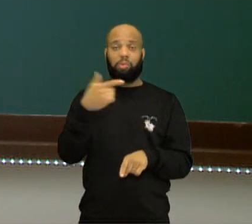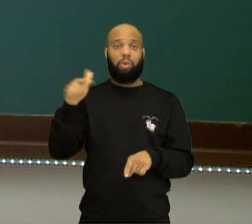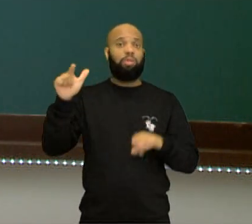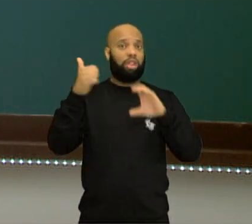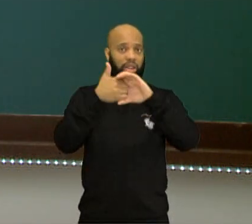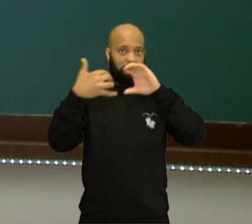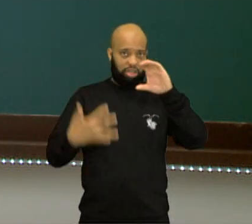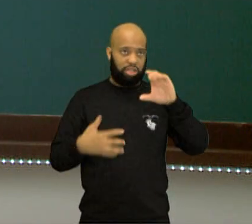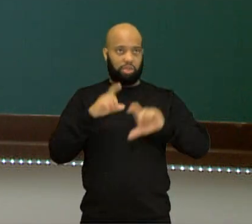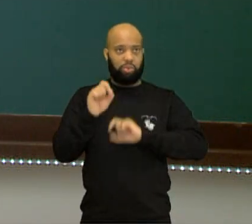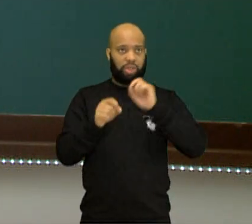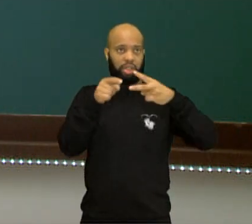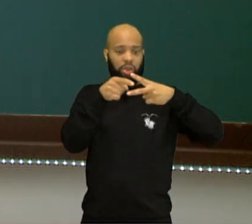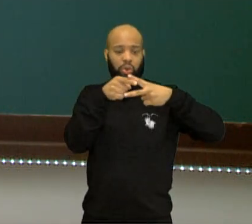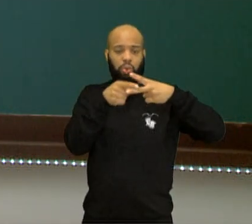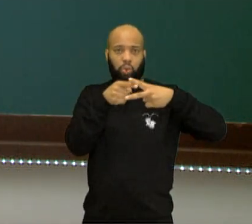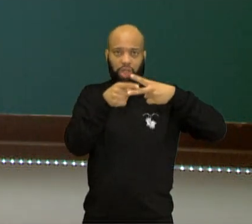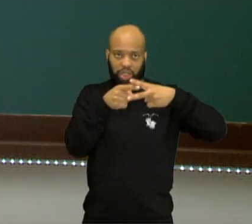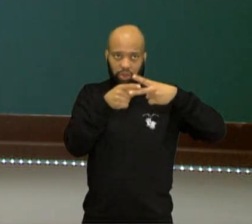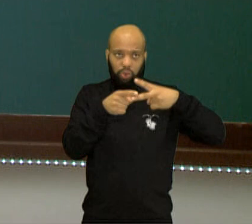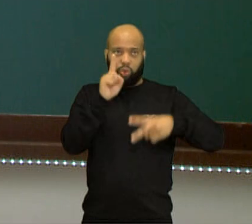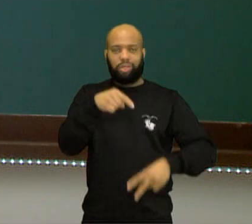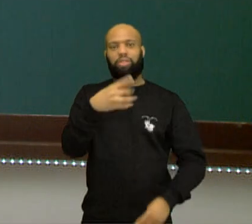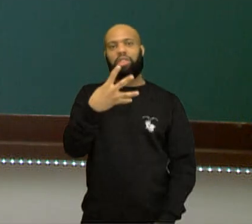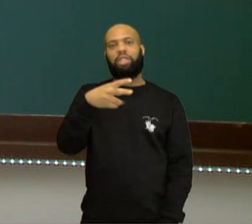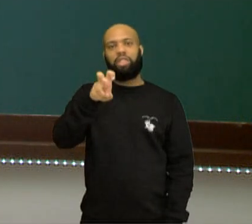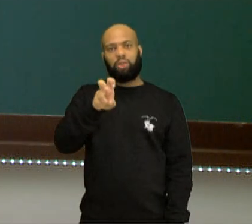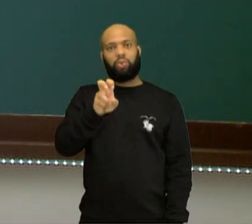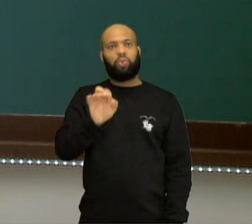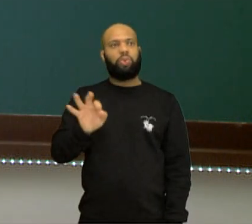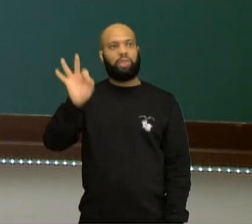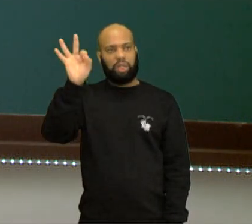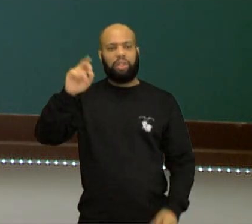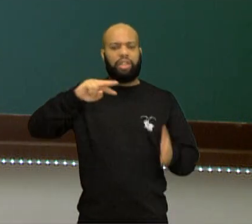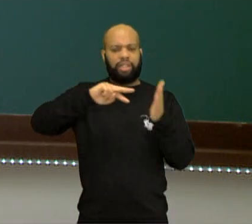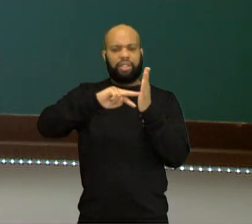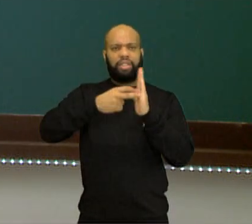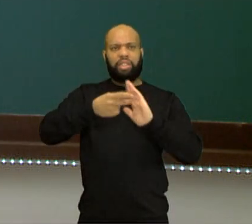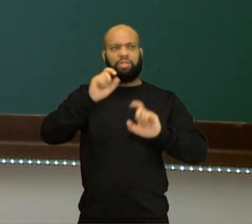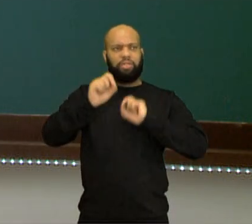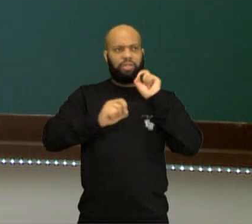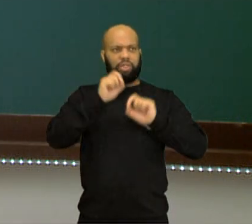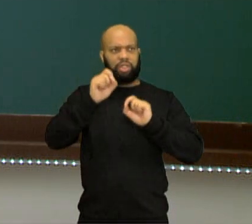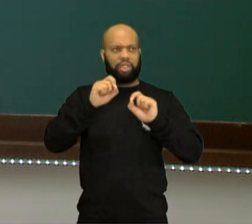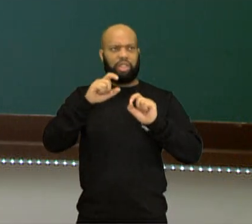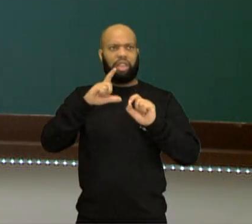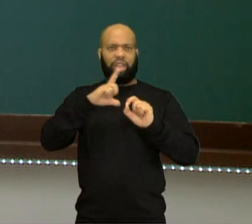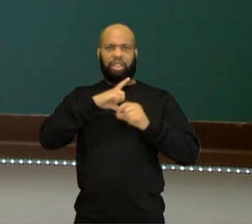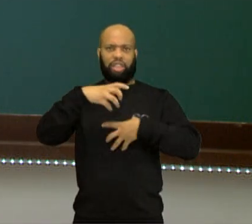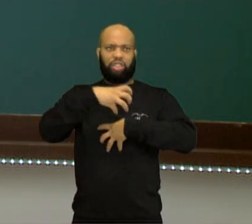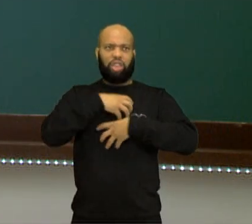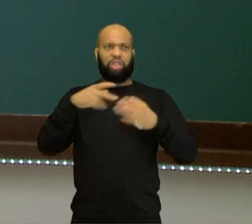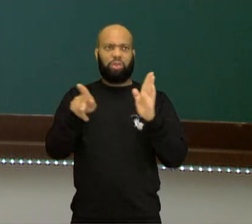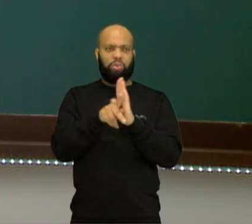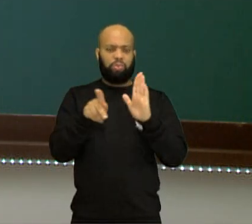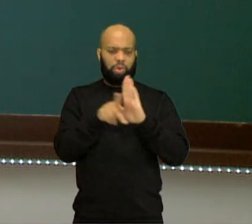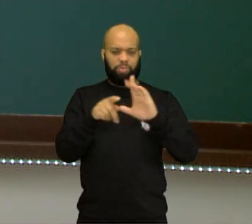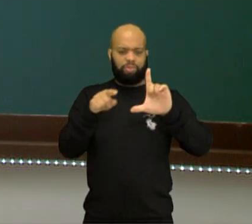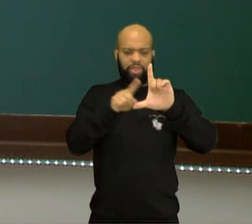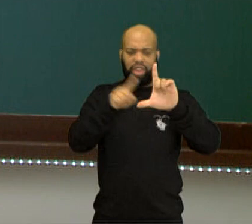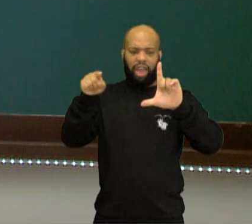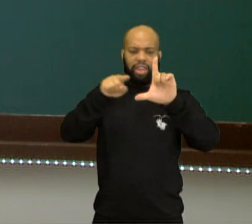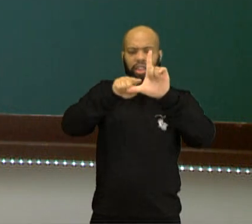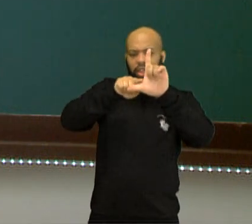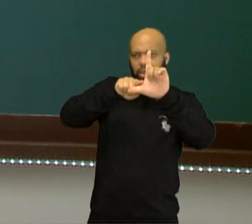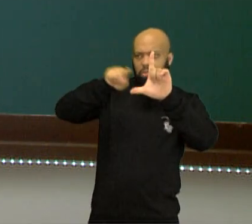ali. O ângulo alfa é de 45 graus, ou seja, o ângulo de inclinação dessa reta vai formar